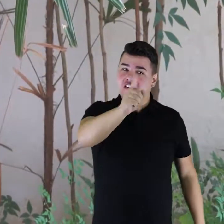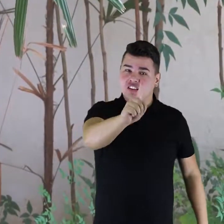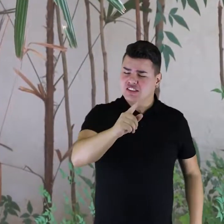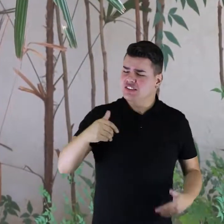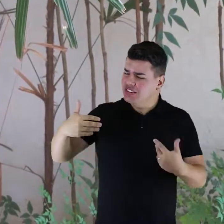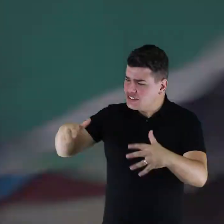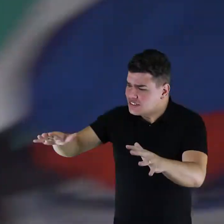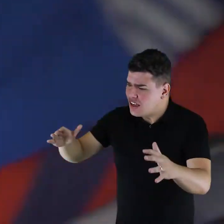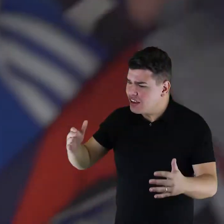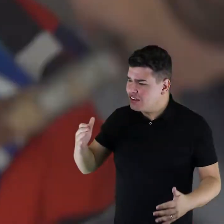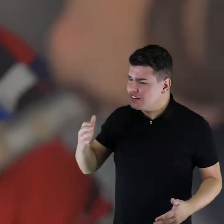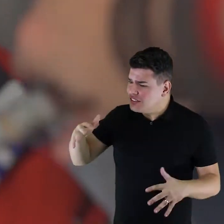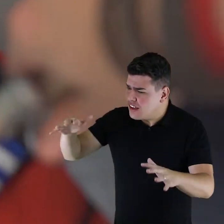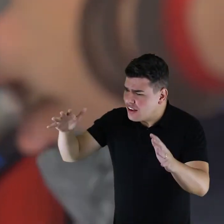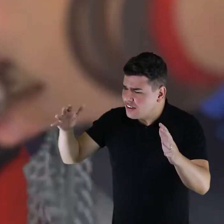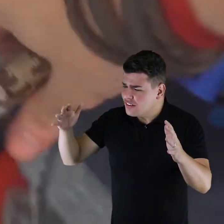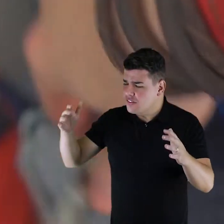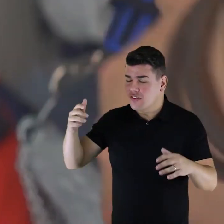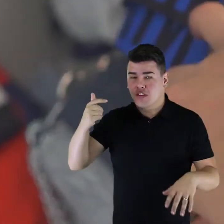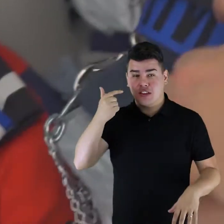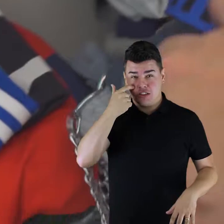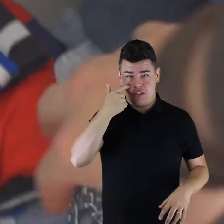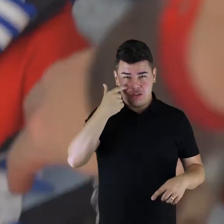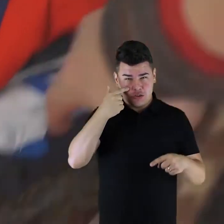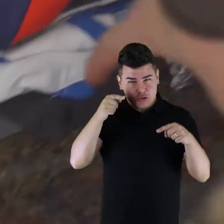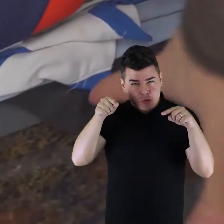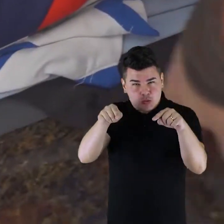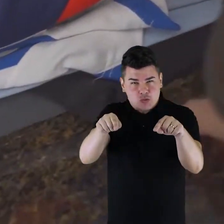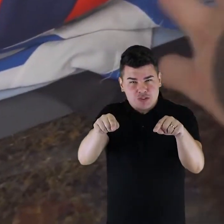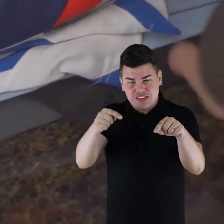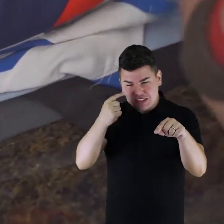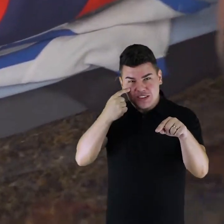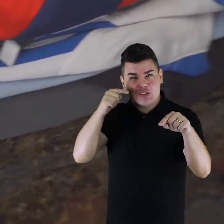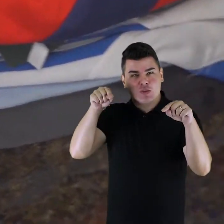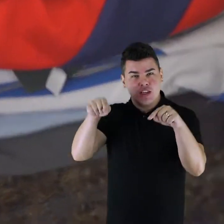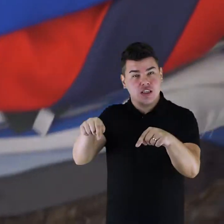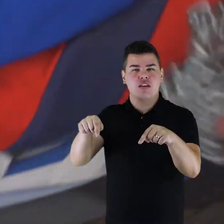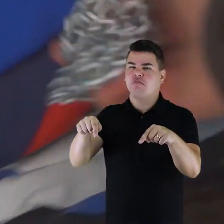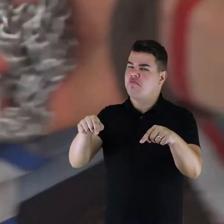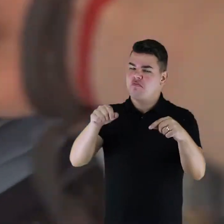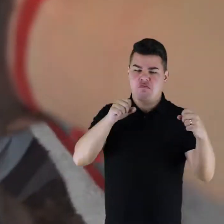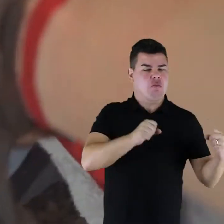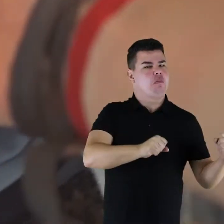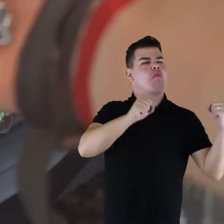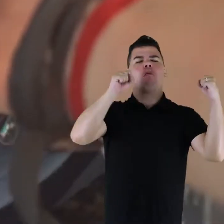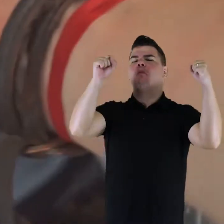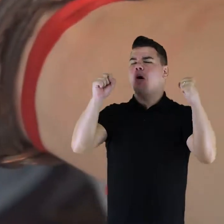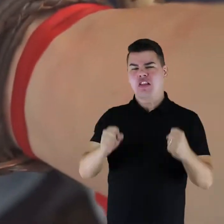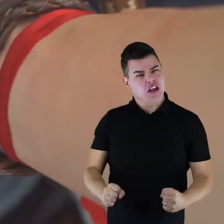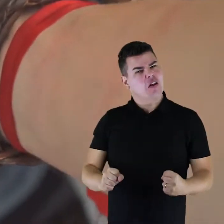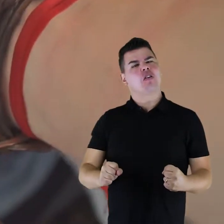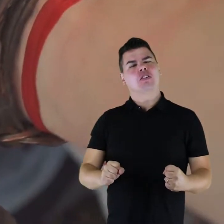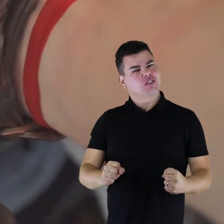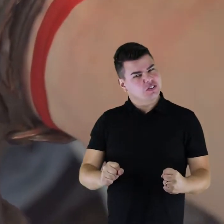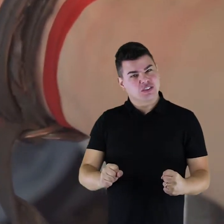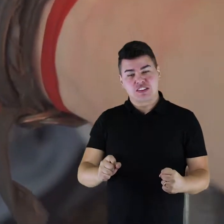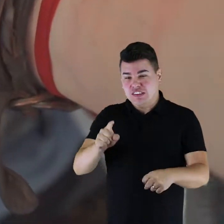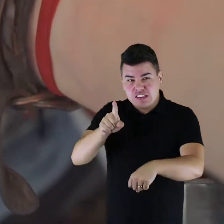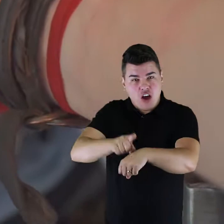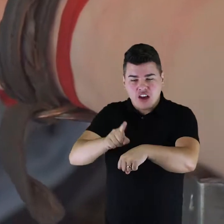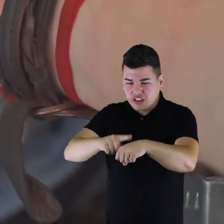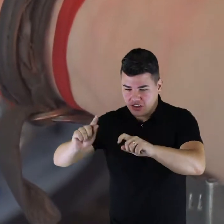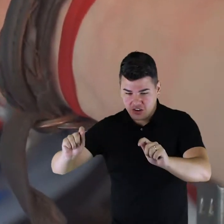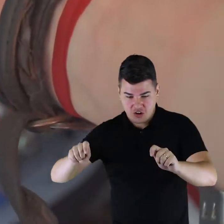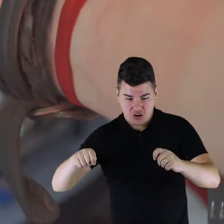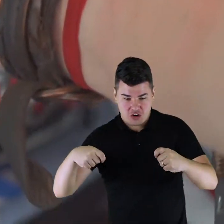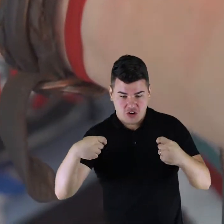Chega. Não, sai. Isso. Aruan segura uma coleira. Isso aqui é um poder. Pega a corrente. Quando isso aqui parece que é colocado